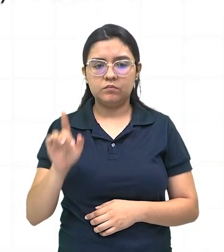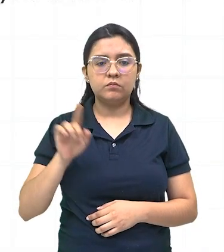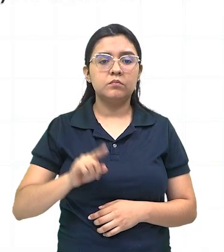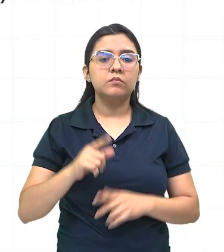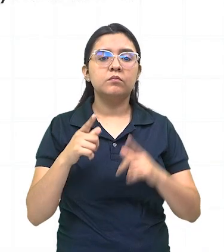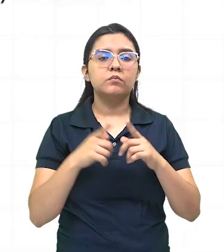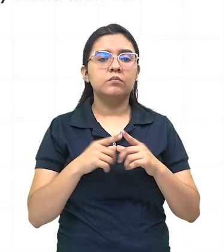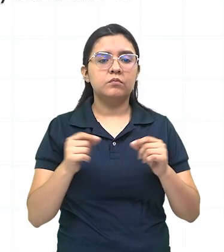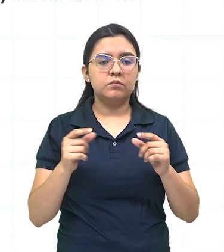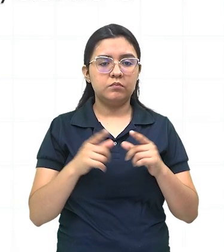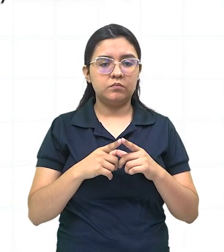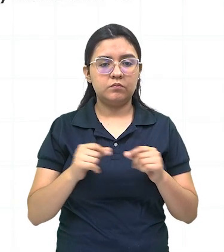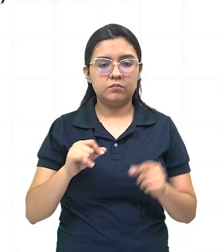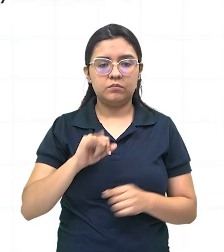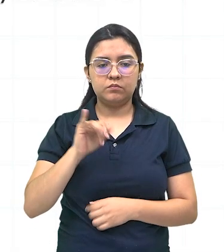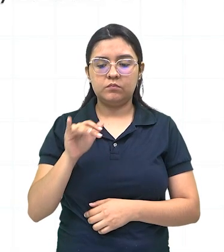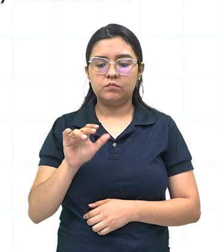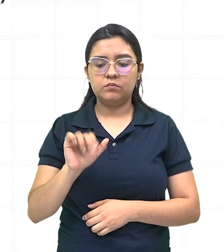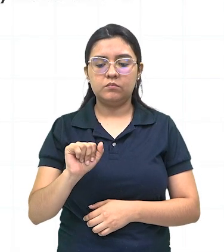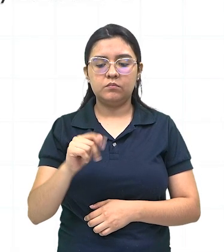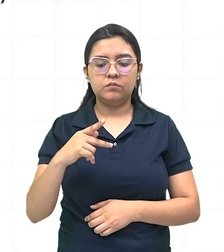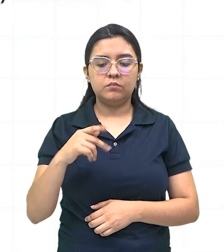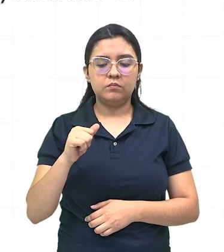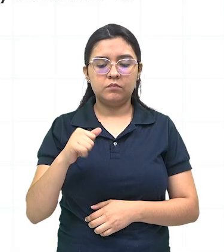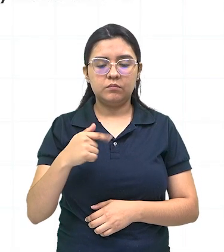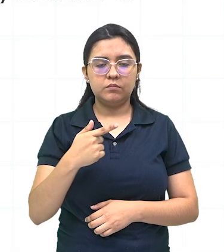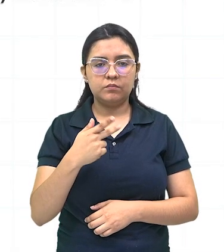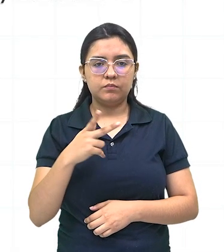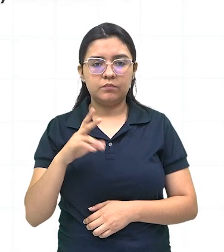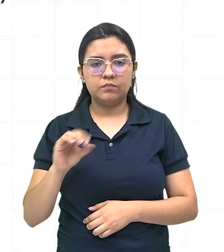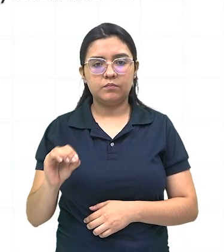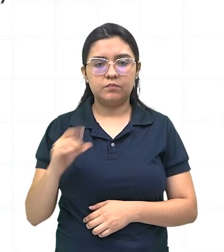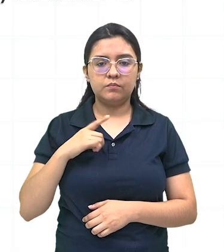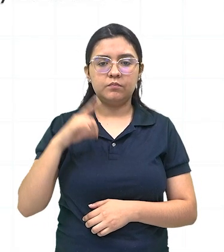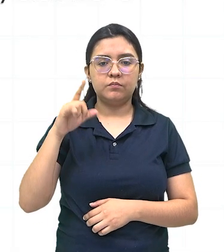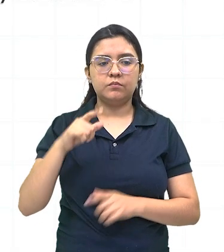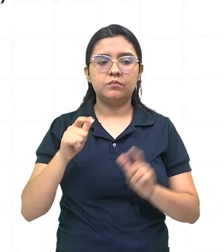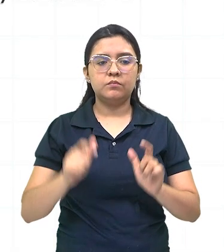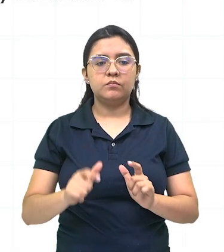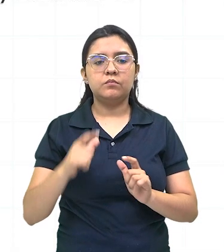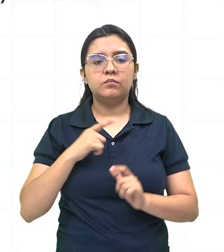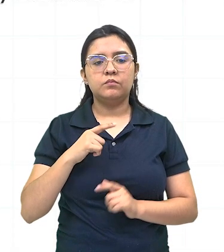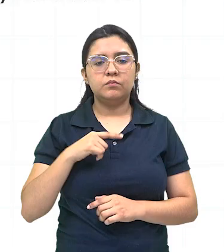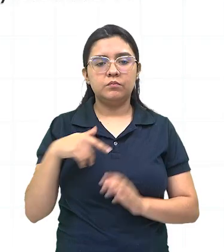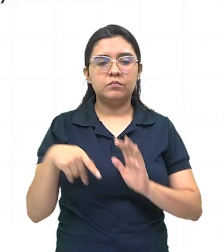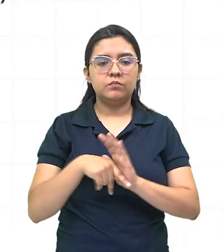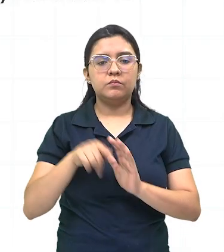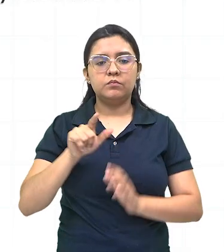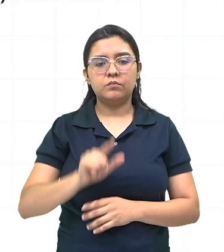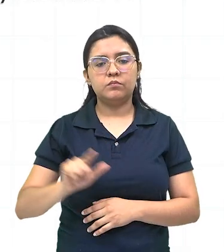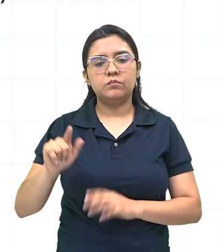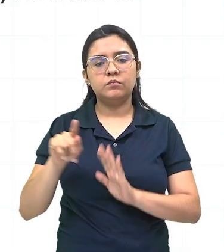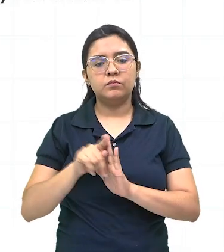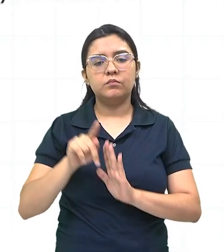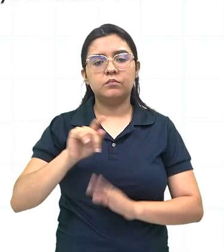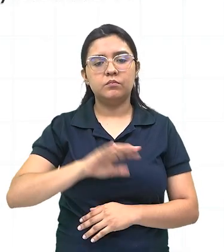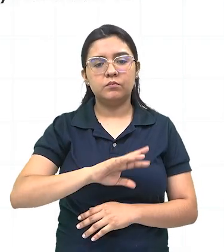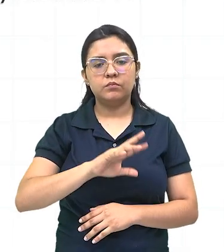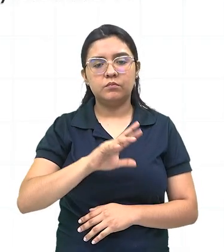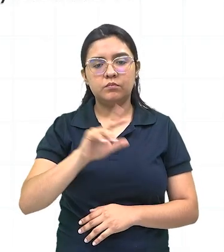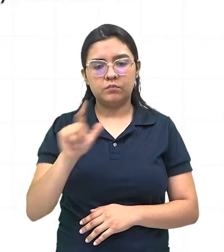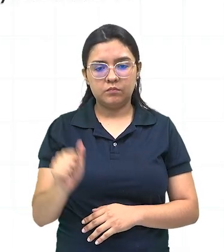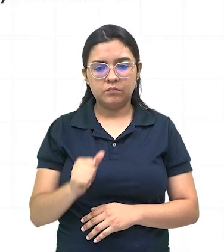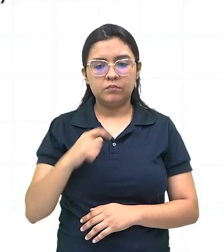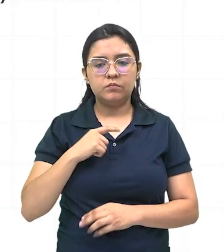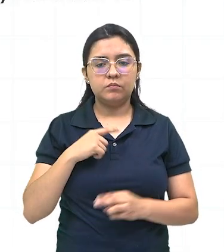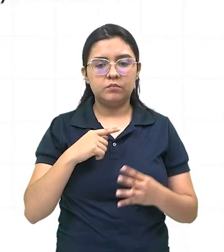Japão. Então, o Japão é um arquipélago conhecido no leste da Ásia, composto